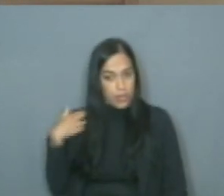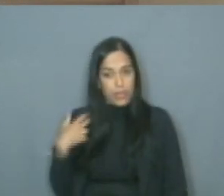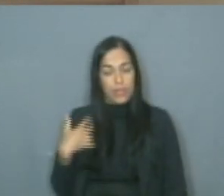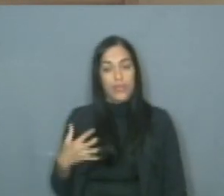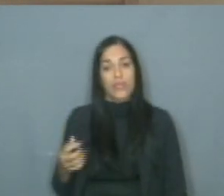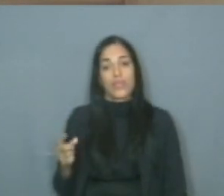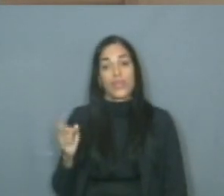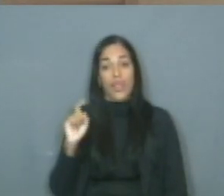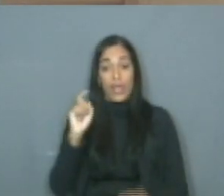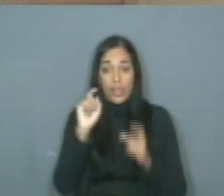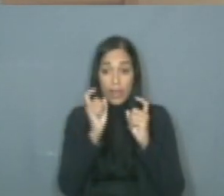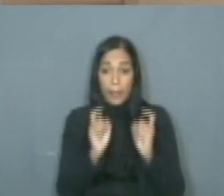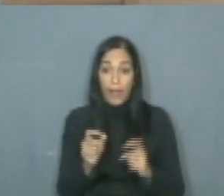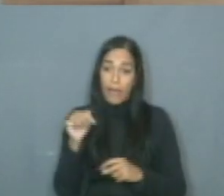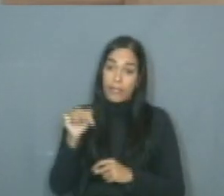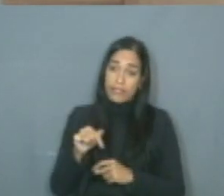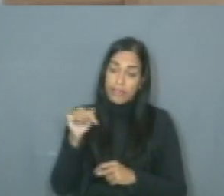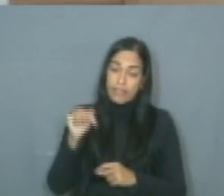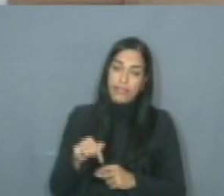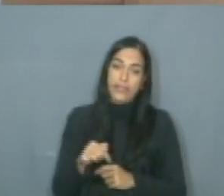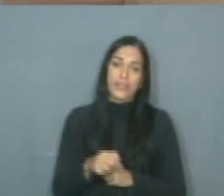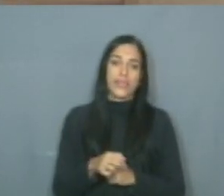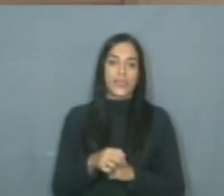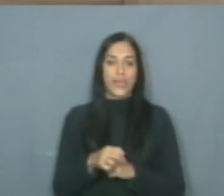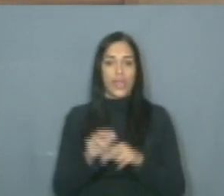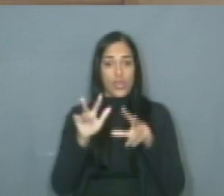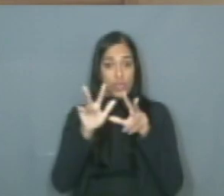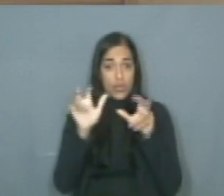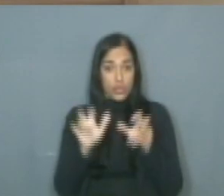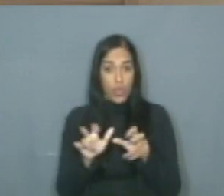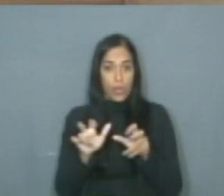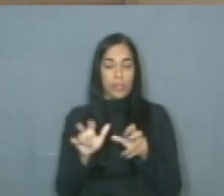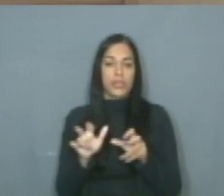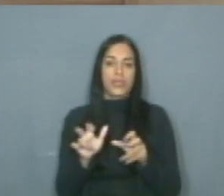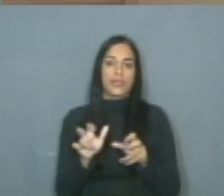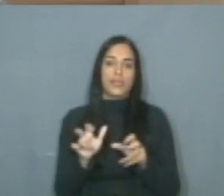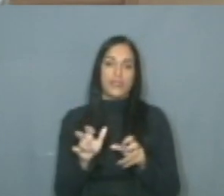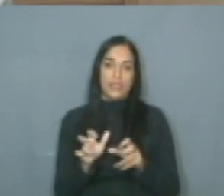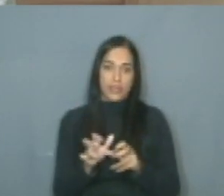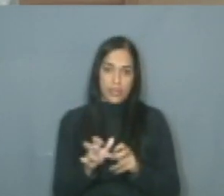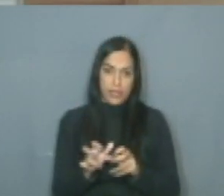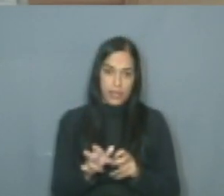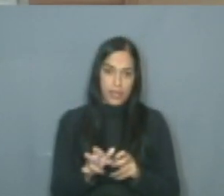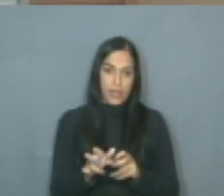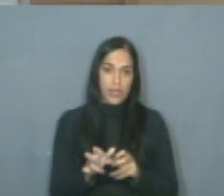debate a essa casa sobre o guincho dos veículos